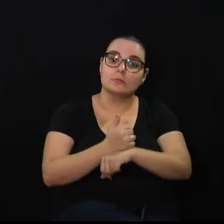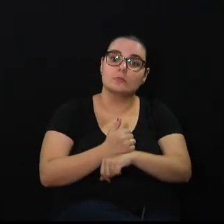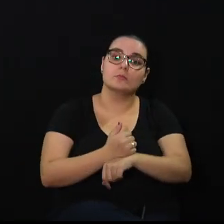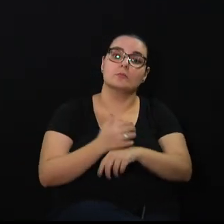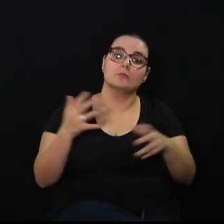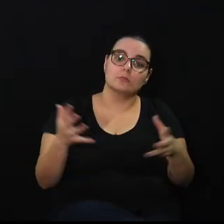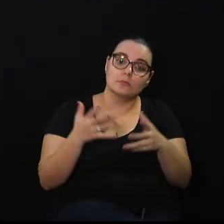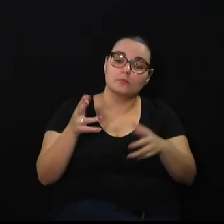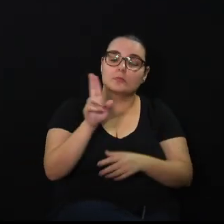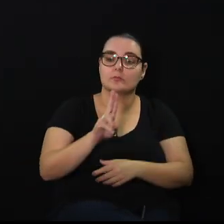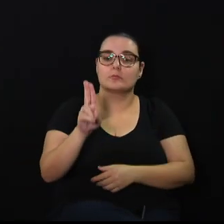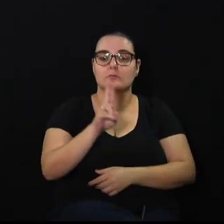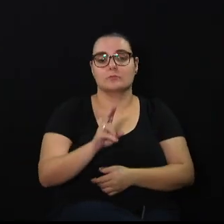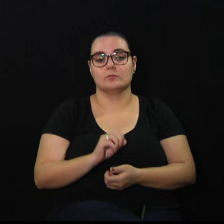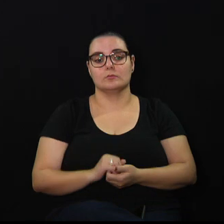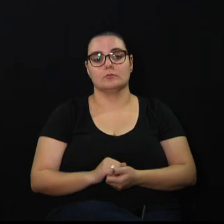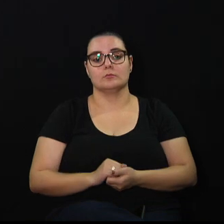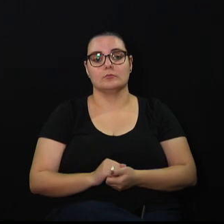intervenção